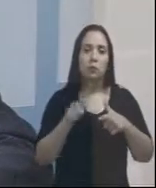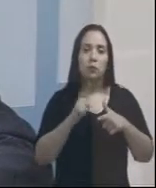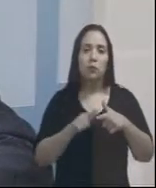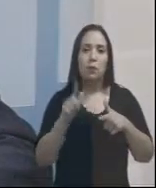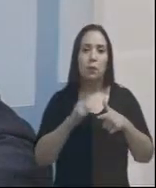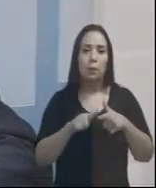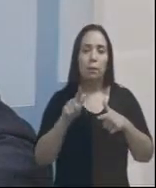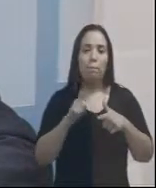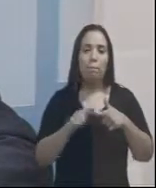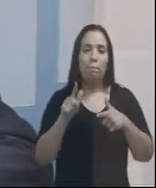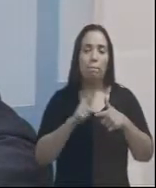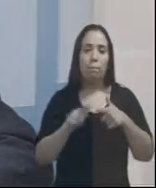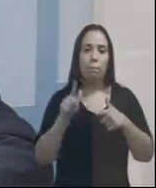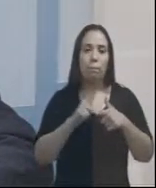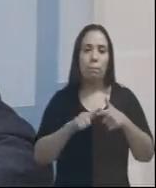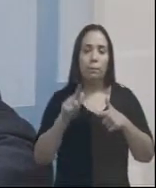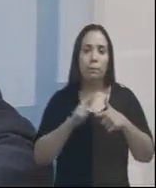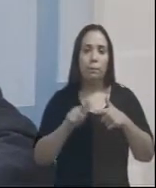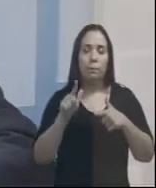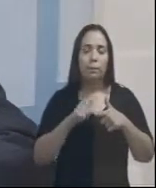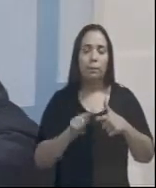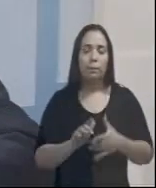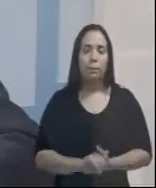que está